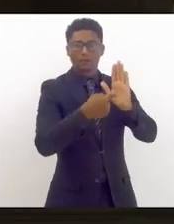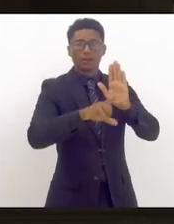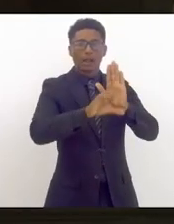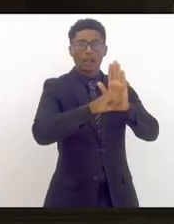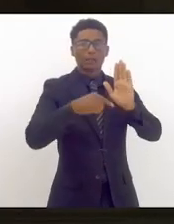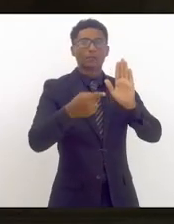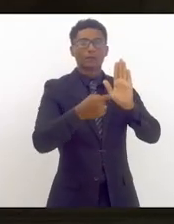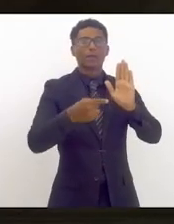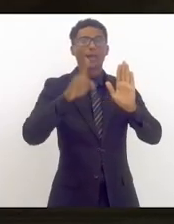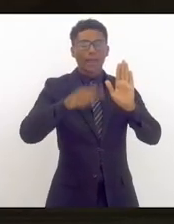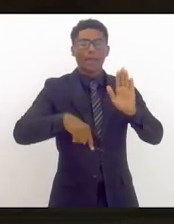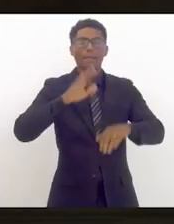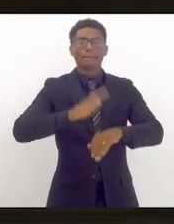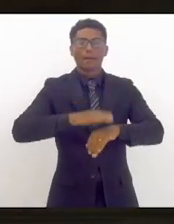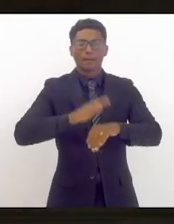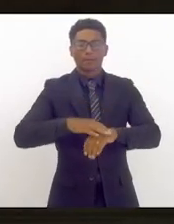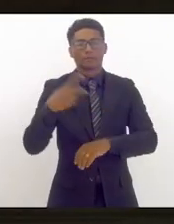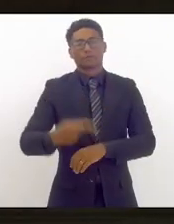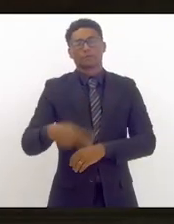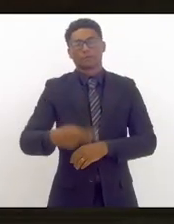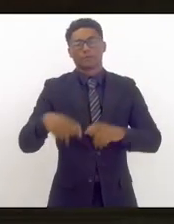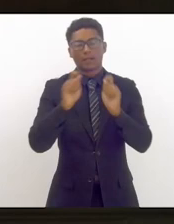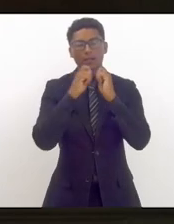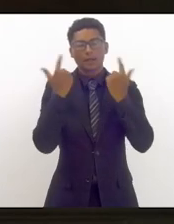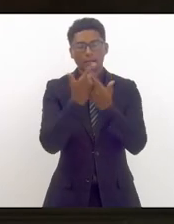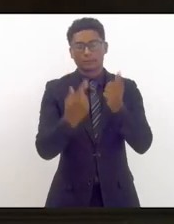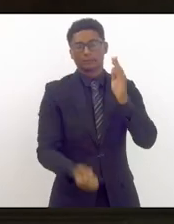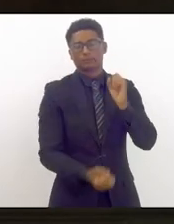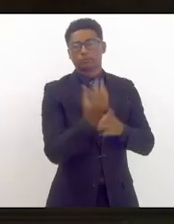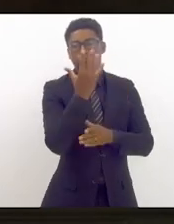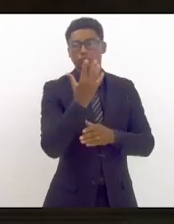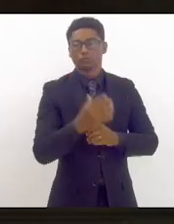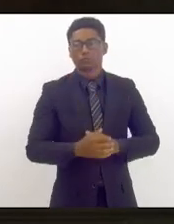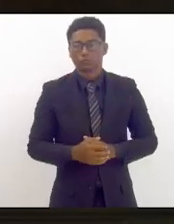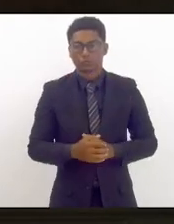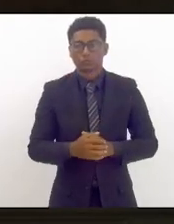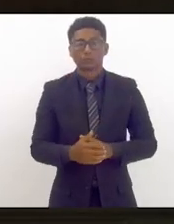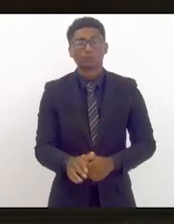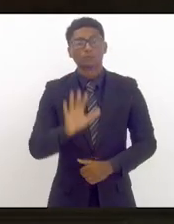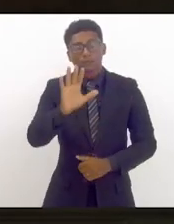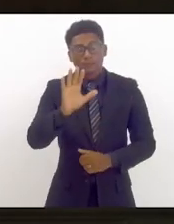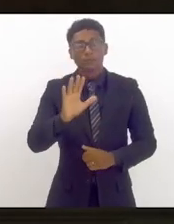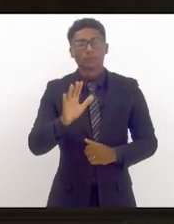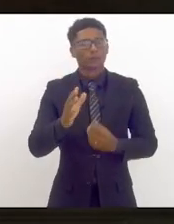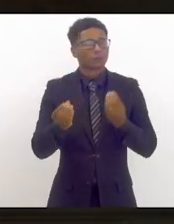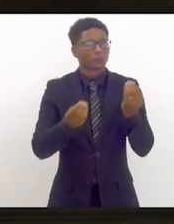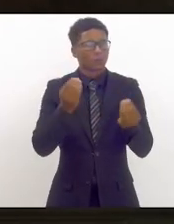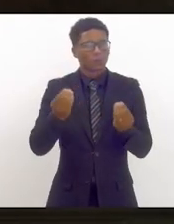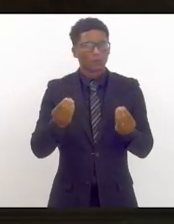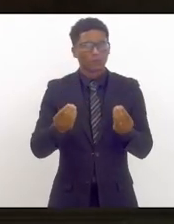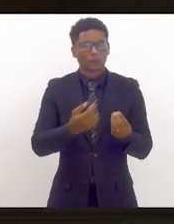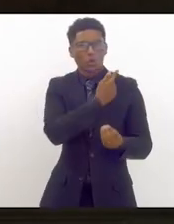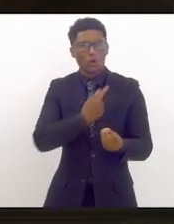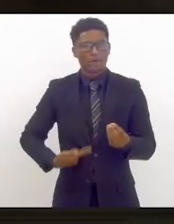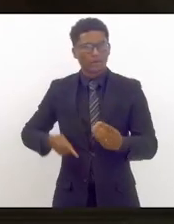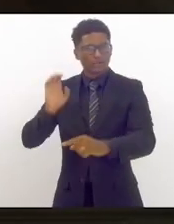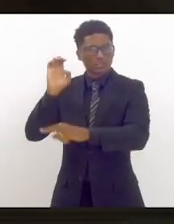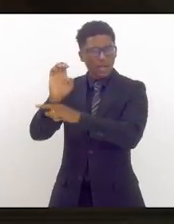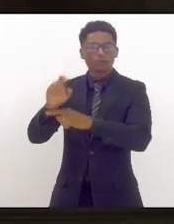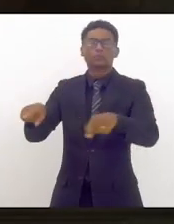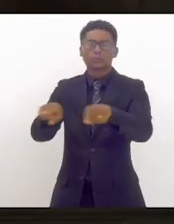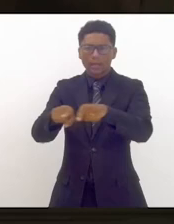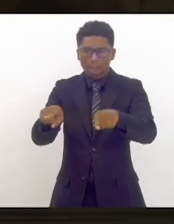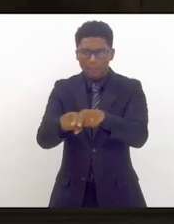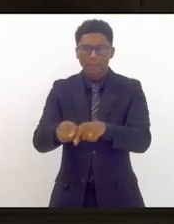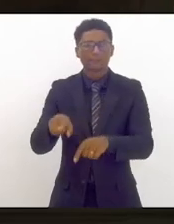é de autoria aqui, da Assembleia Legislativa, mas sendo fruto de um entendimento firmado com o governo do Estado, que